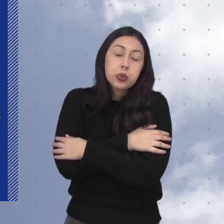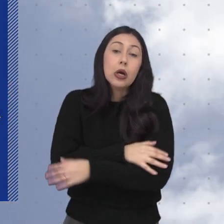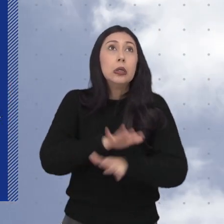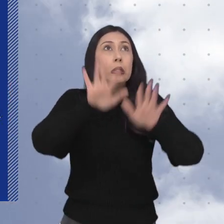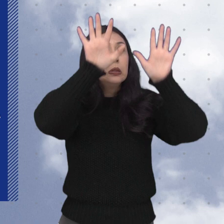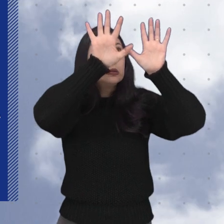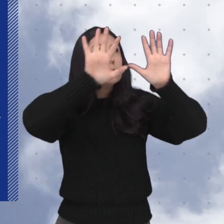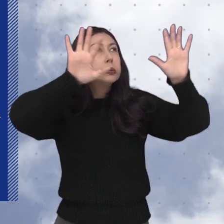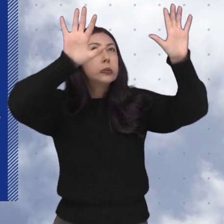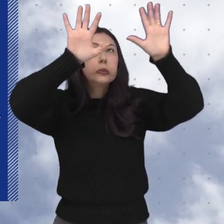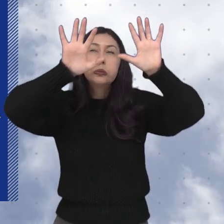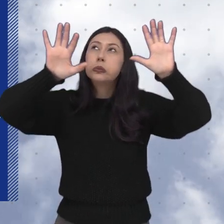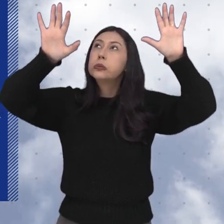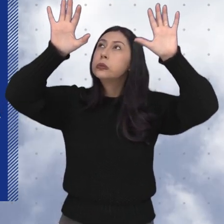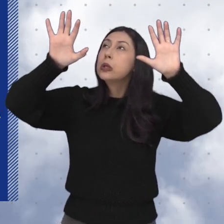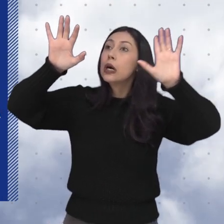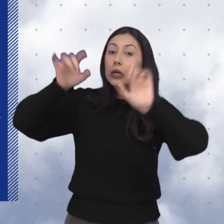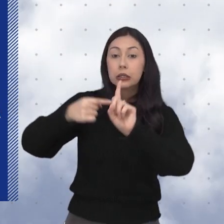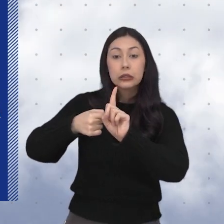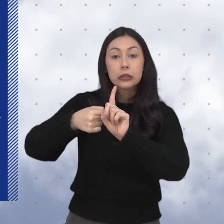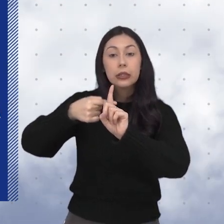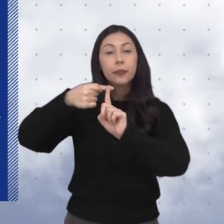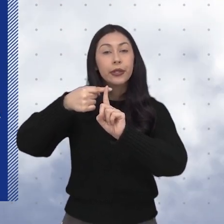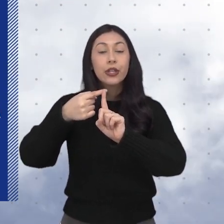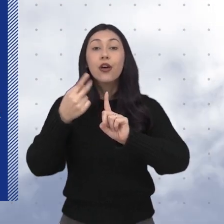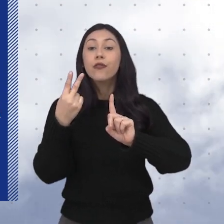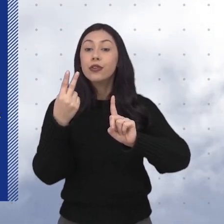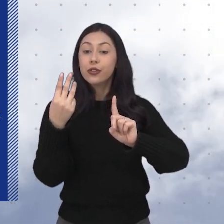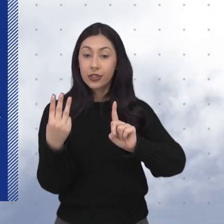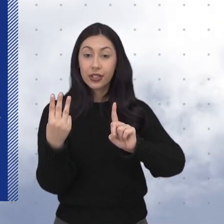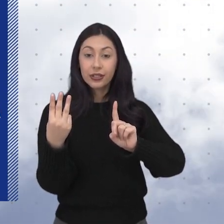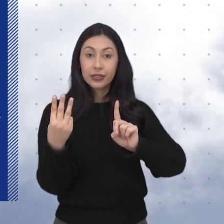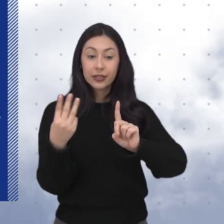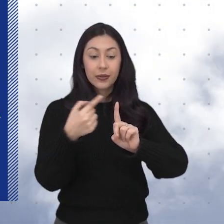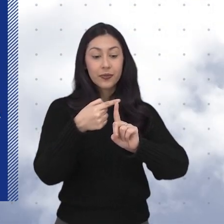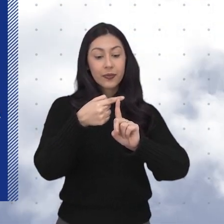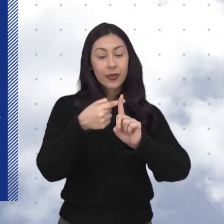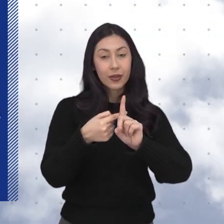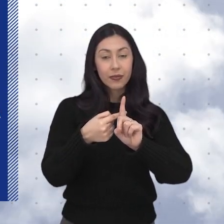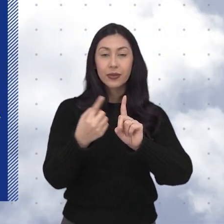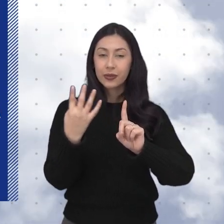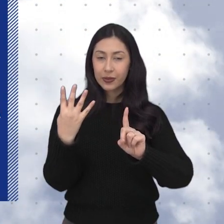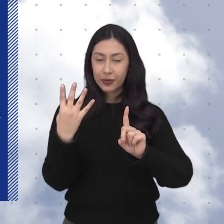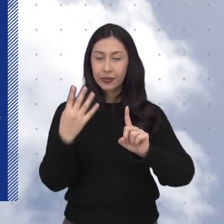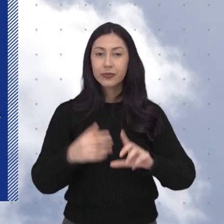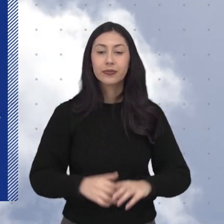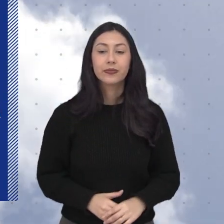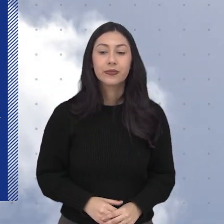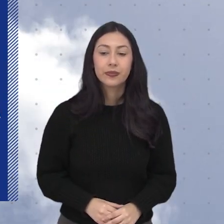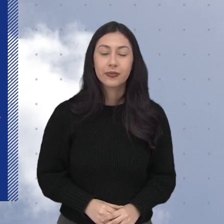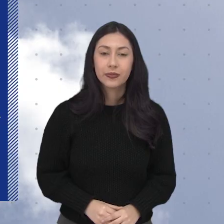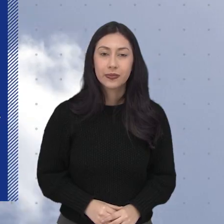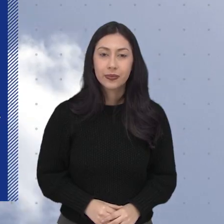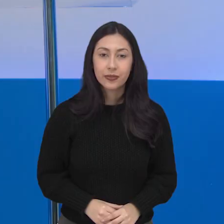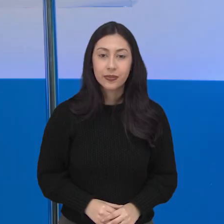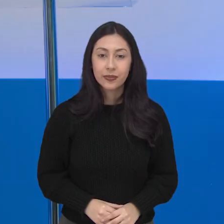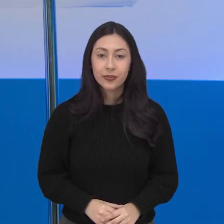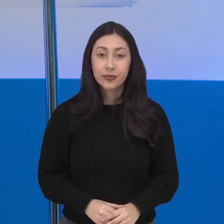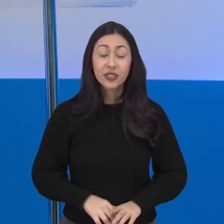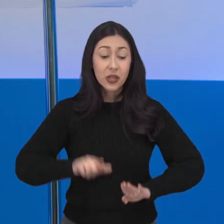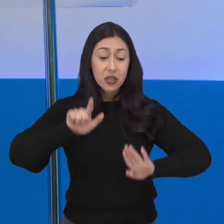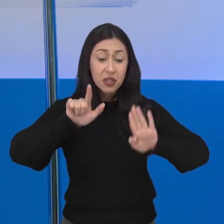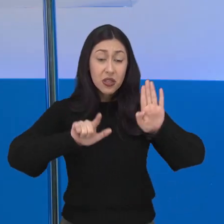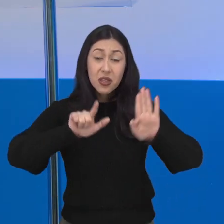com o decorrer da tarde. A temperatura máxima prevista é de 23 graus e a mínima de 4.